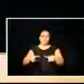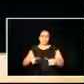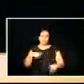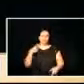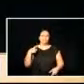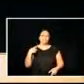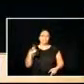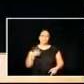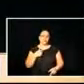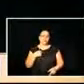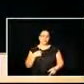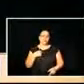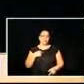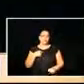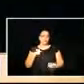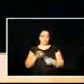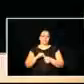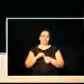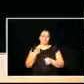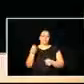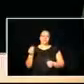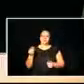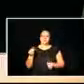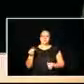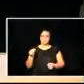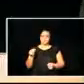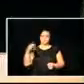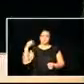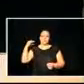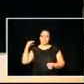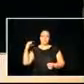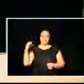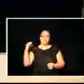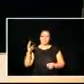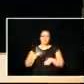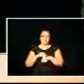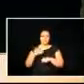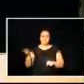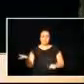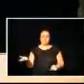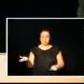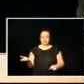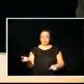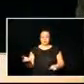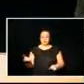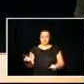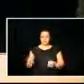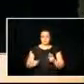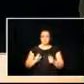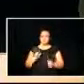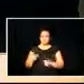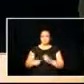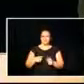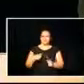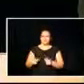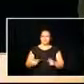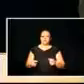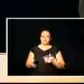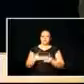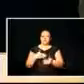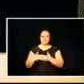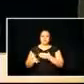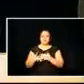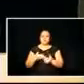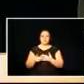não sou aproveitado na administração. E aí, quando o governo começa a construir